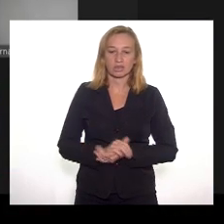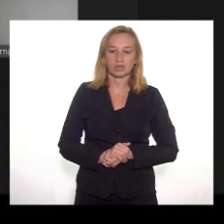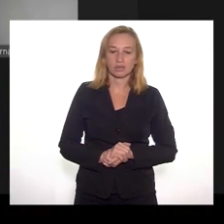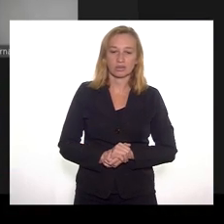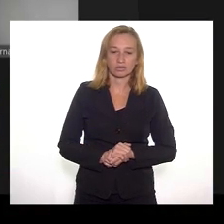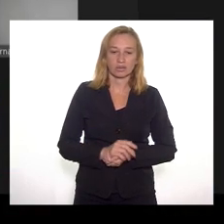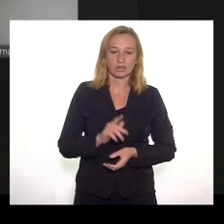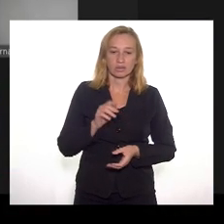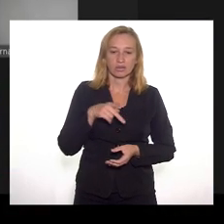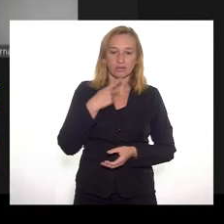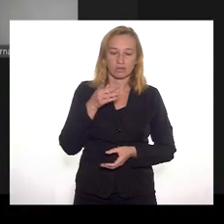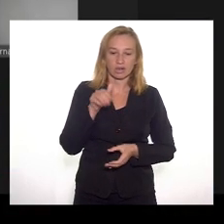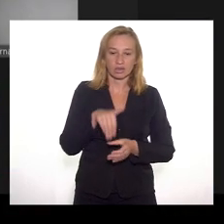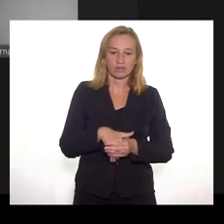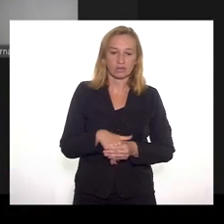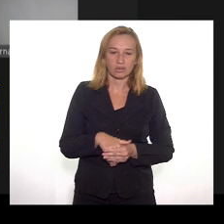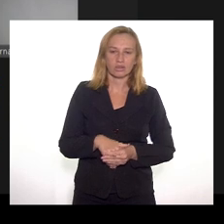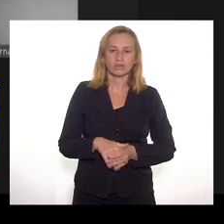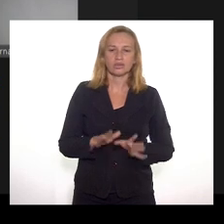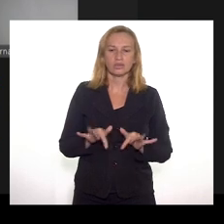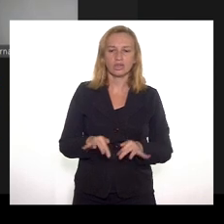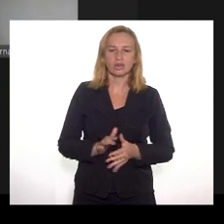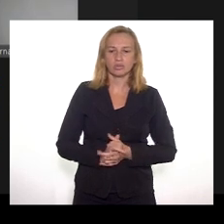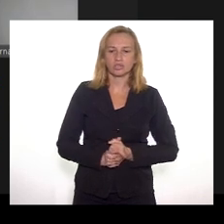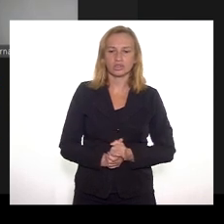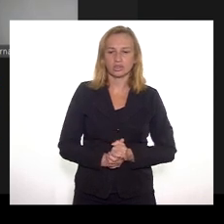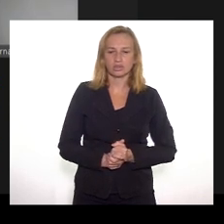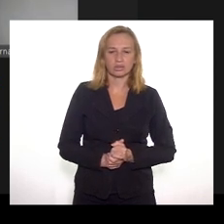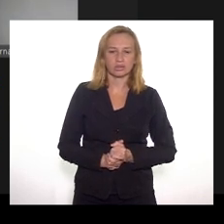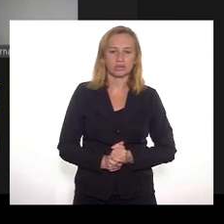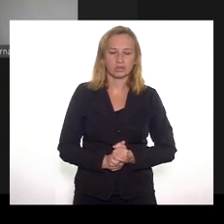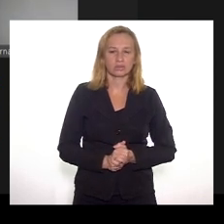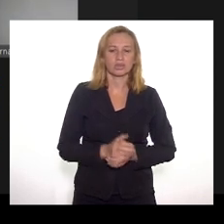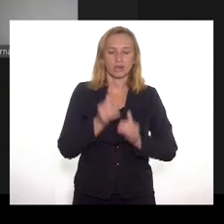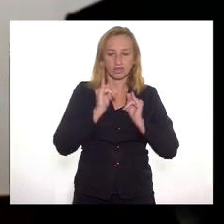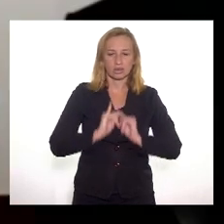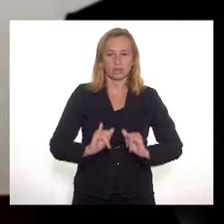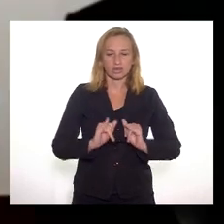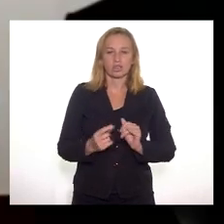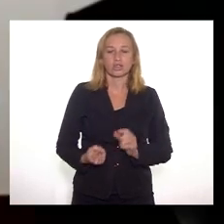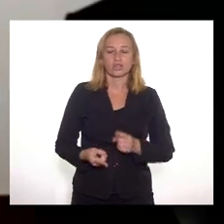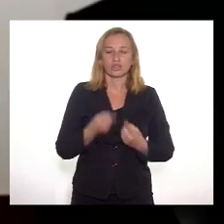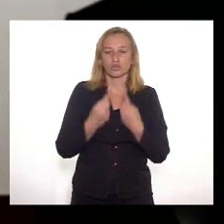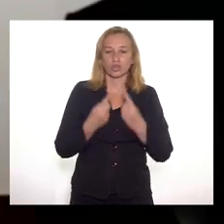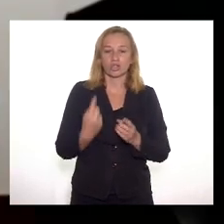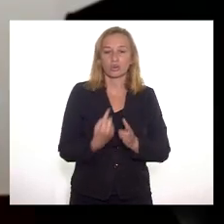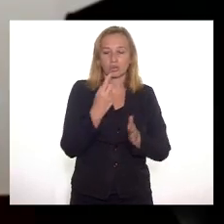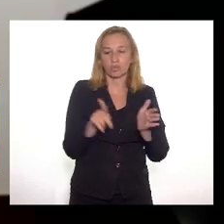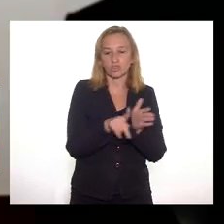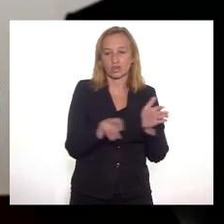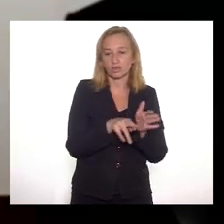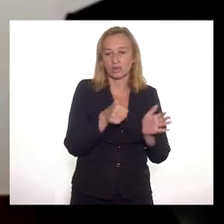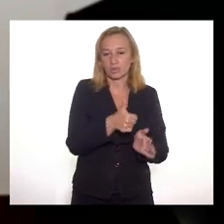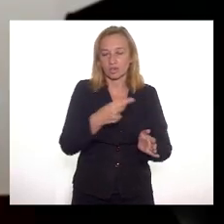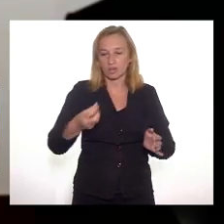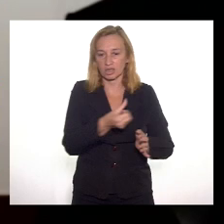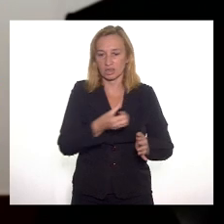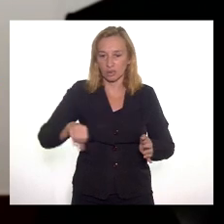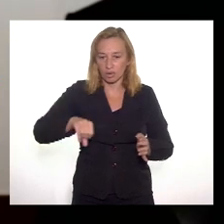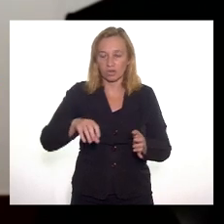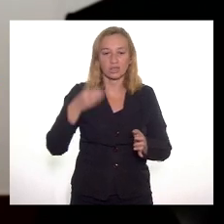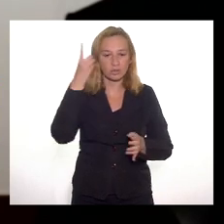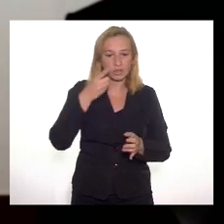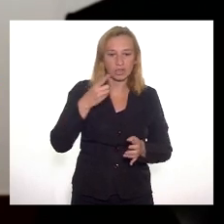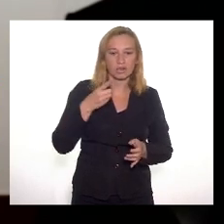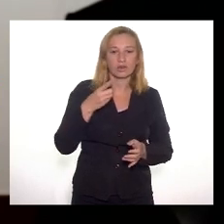por favor. Ao final, deputada. Obrigada. Anuncio em discussão única, projeto de resolução 6219, de autoria do deputado